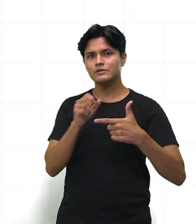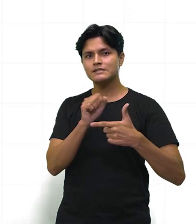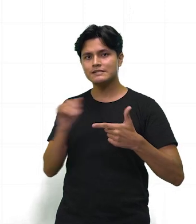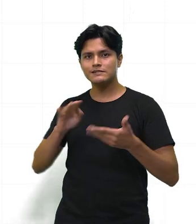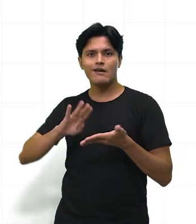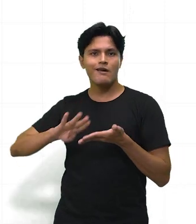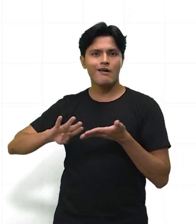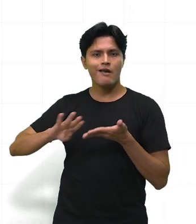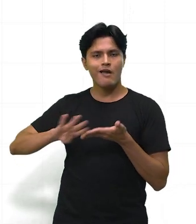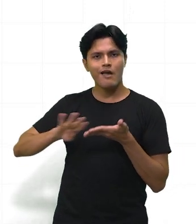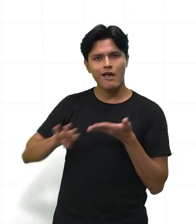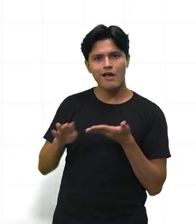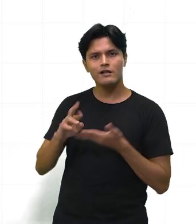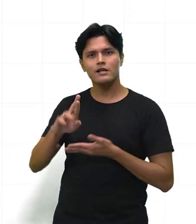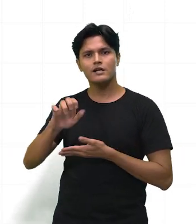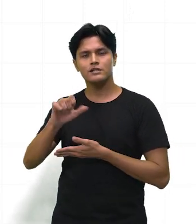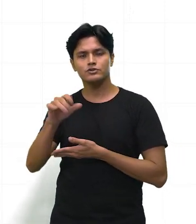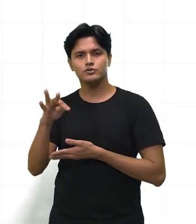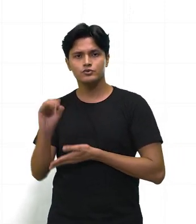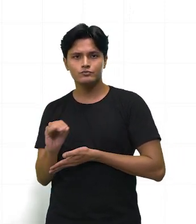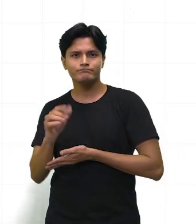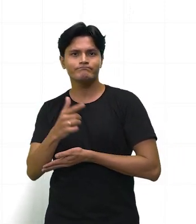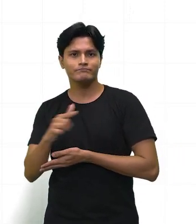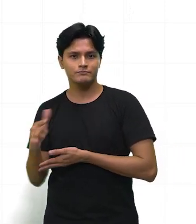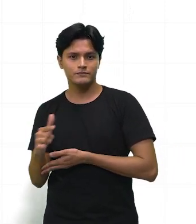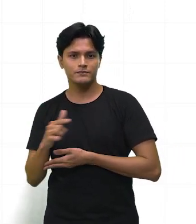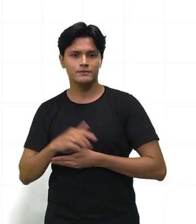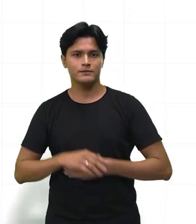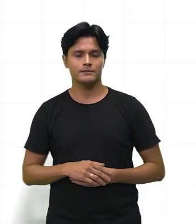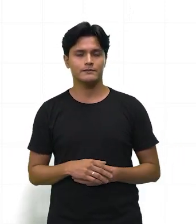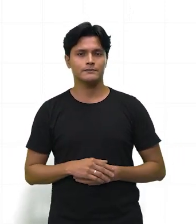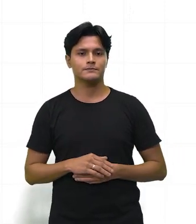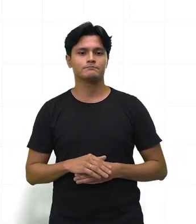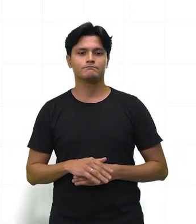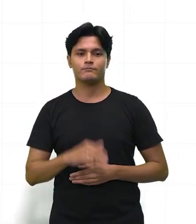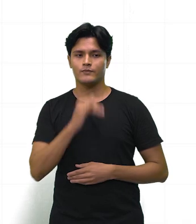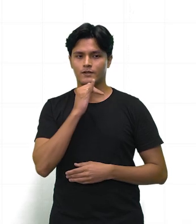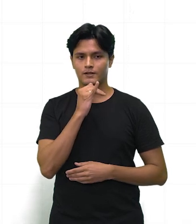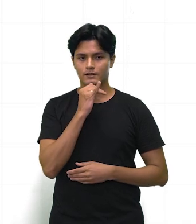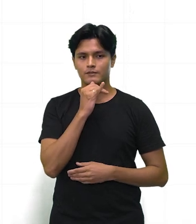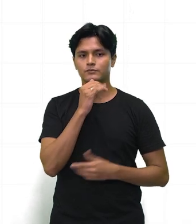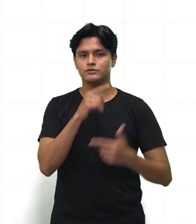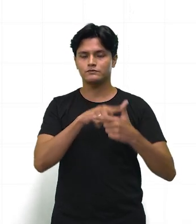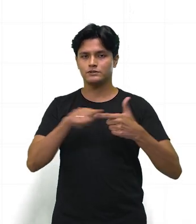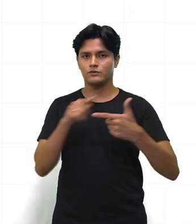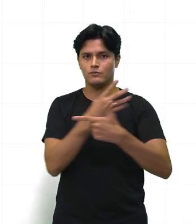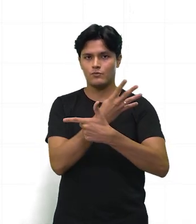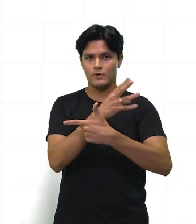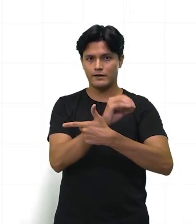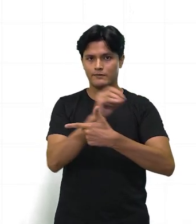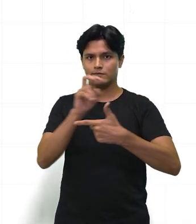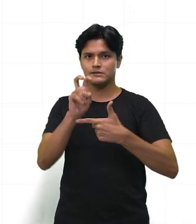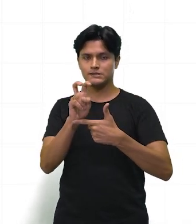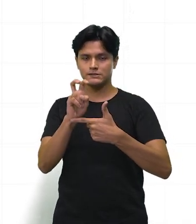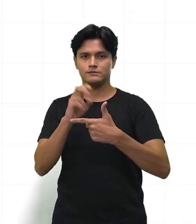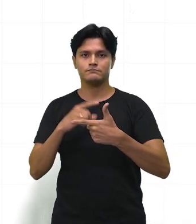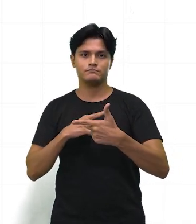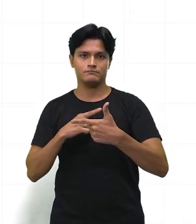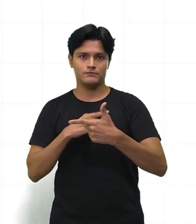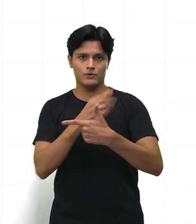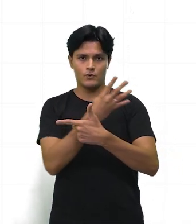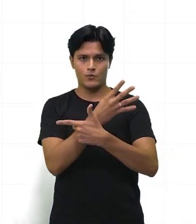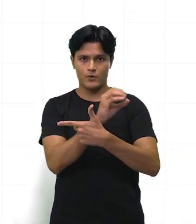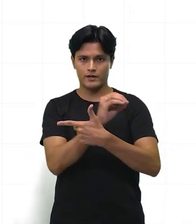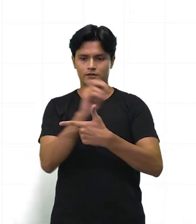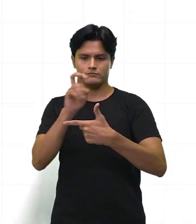aí, ó. Observem a divisão de 40 por 5. Então, nós temos aí, na tabuada, a gente